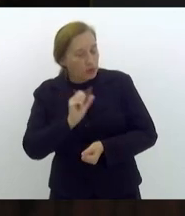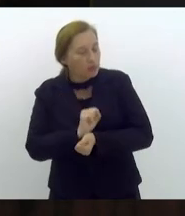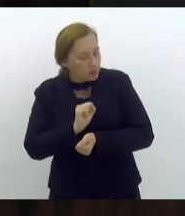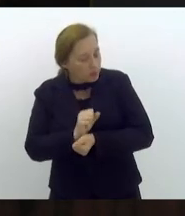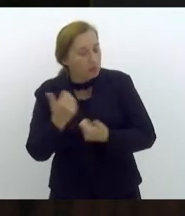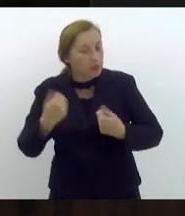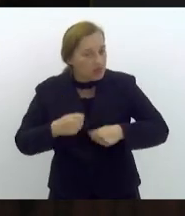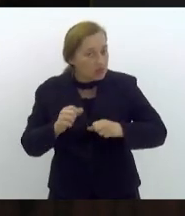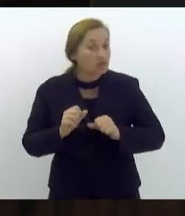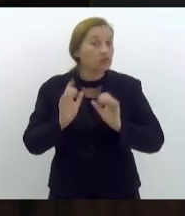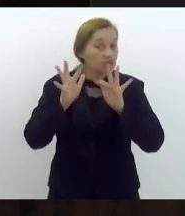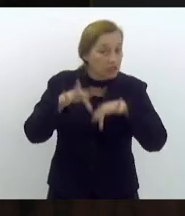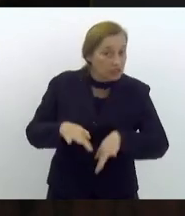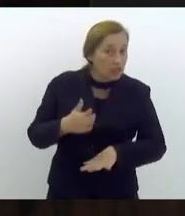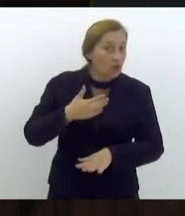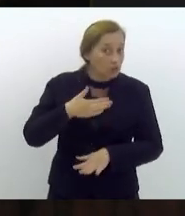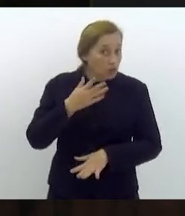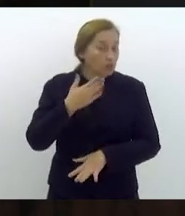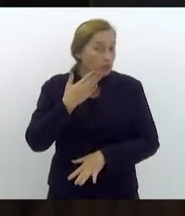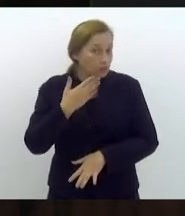concluir meu raciocínio